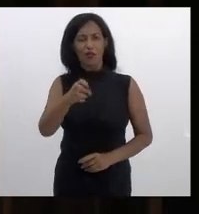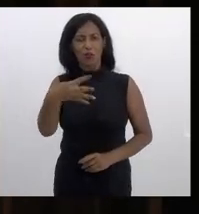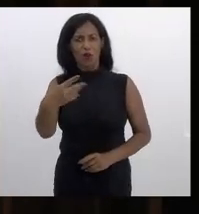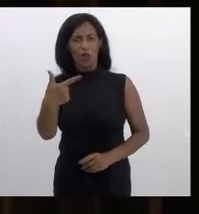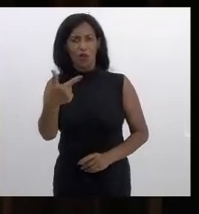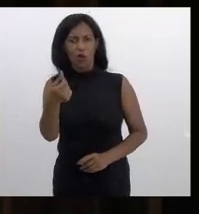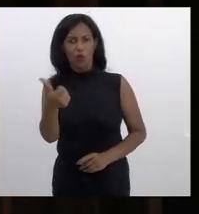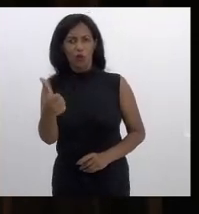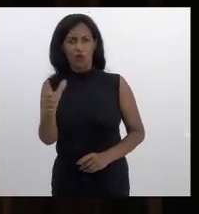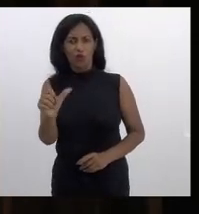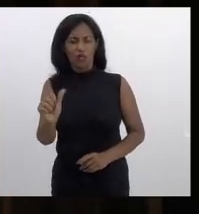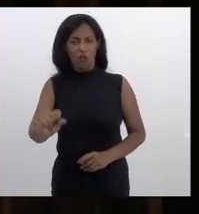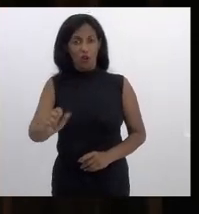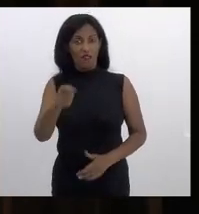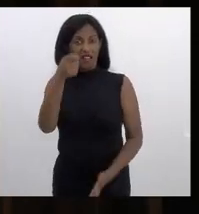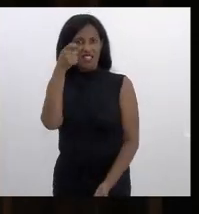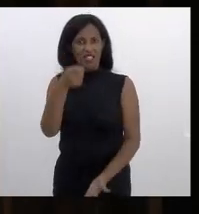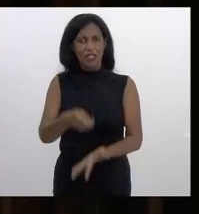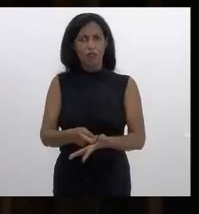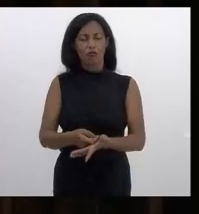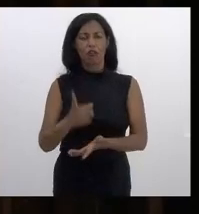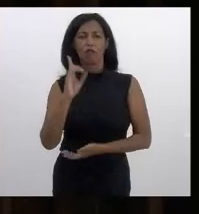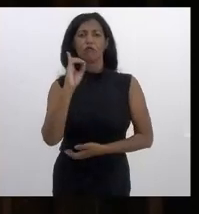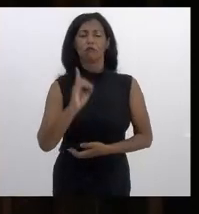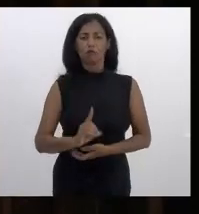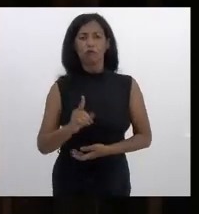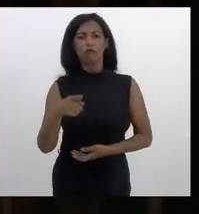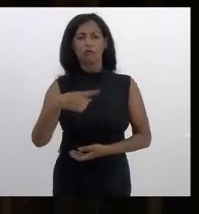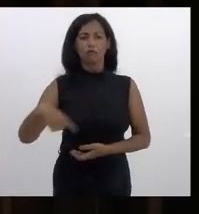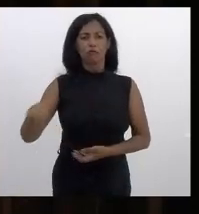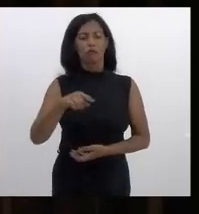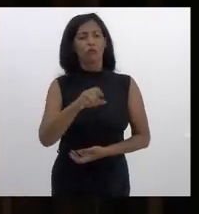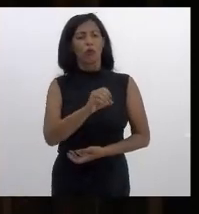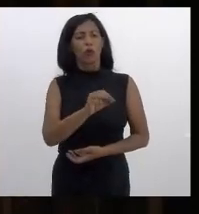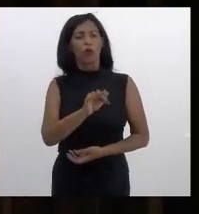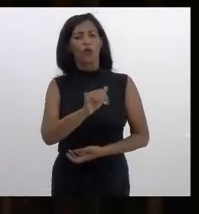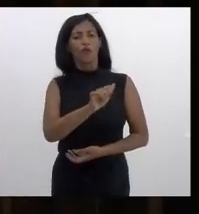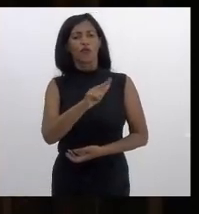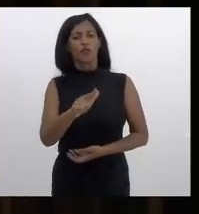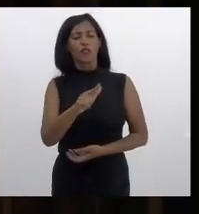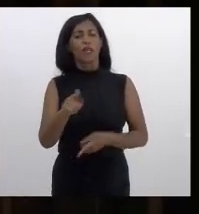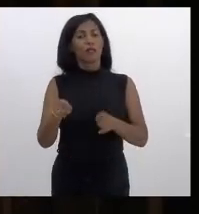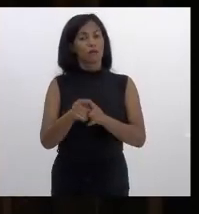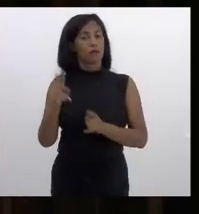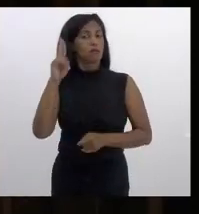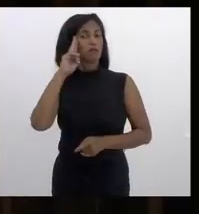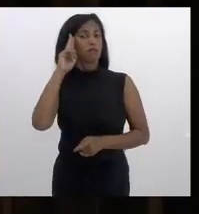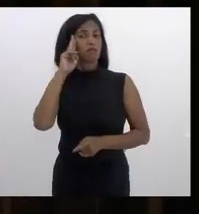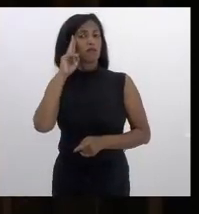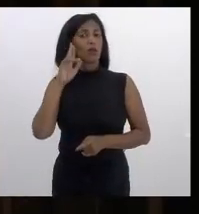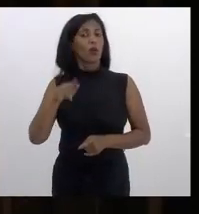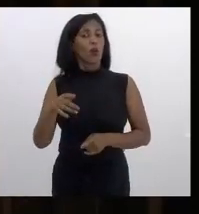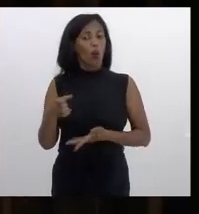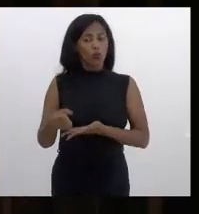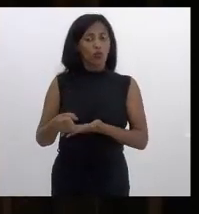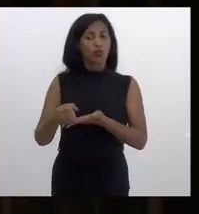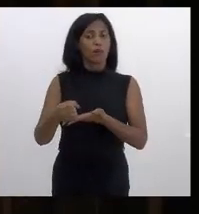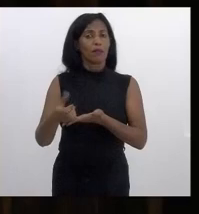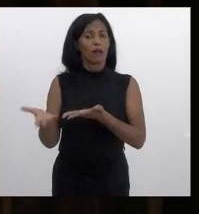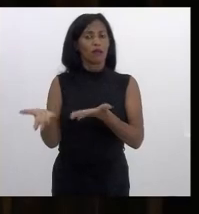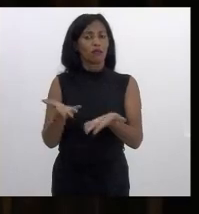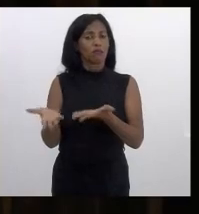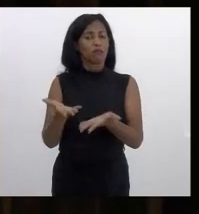2019 ela segura o direito aos oficiais e aos praças com estabilidade